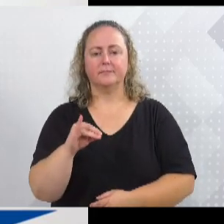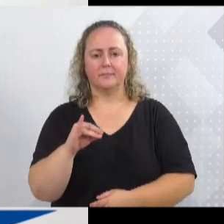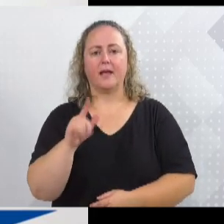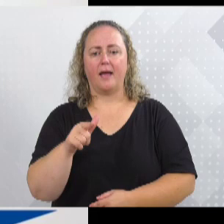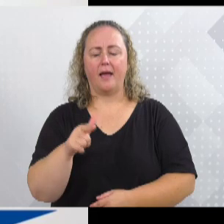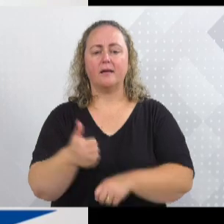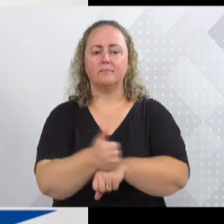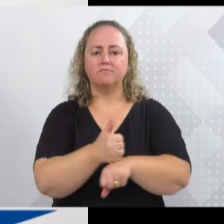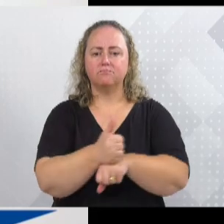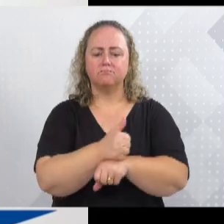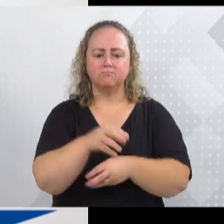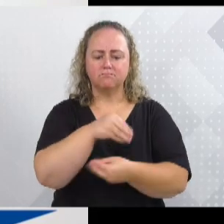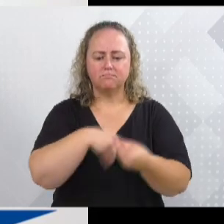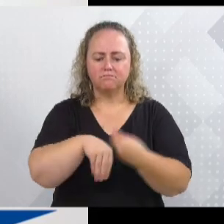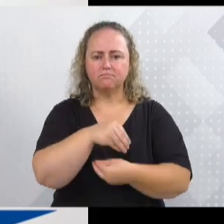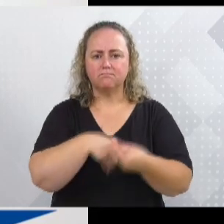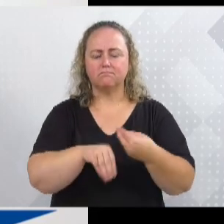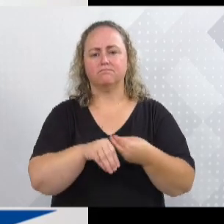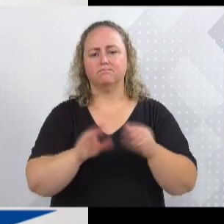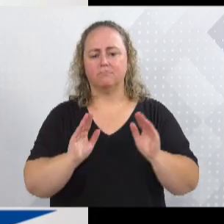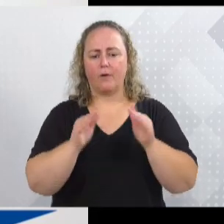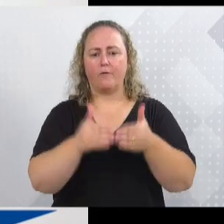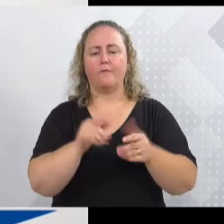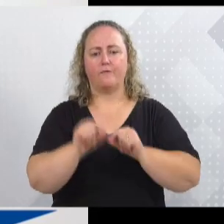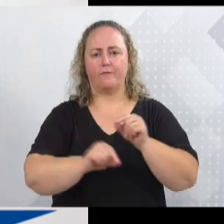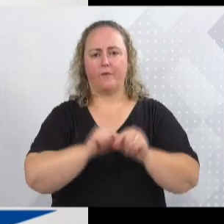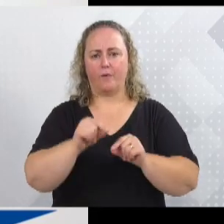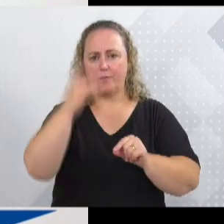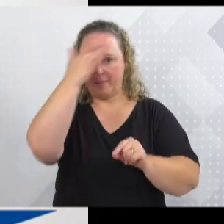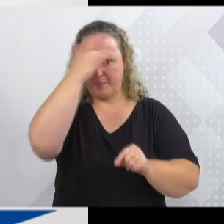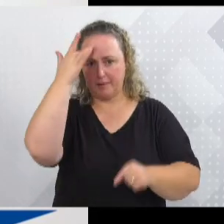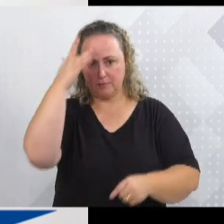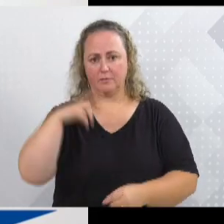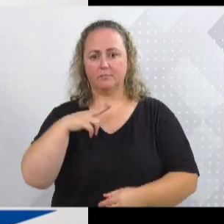Interprofissional Especializado, que é especializado nos pacientes